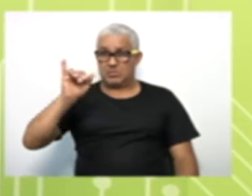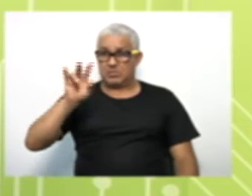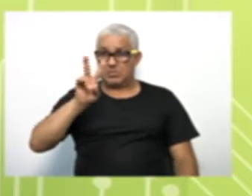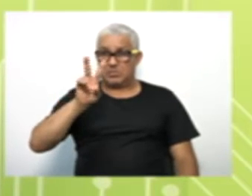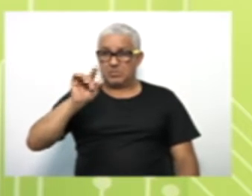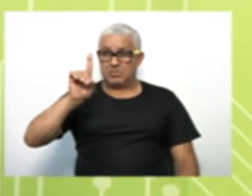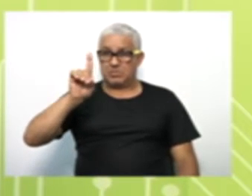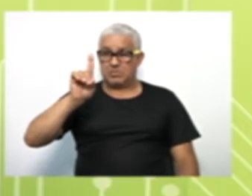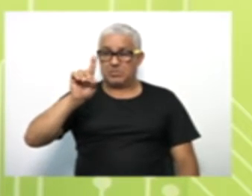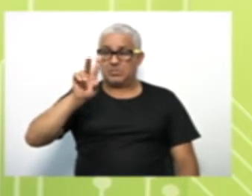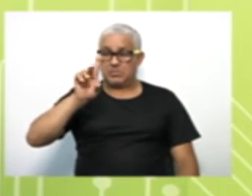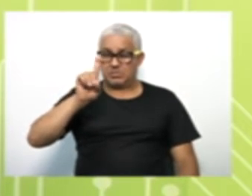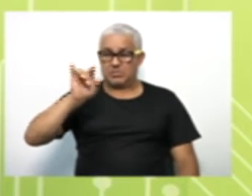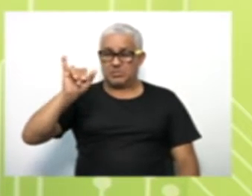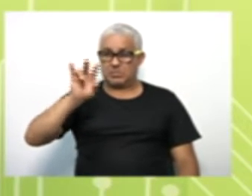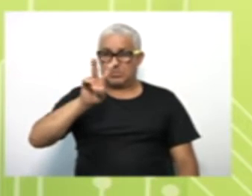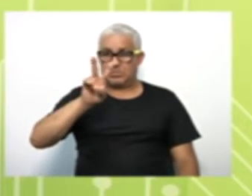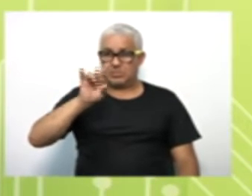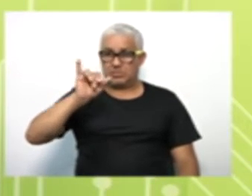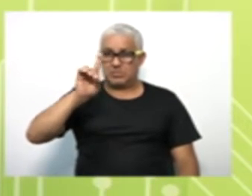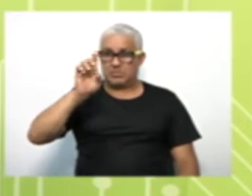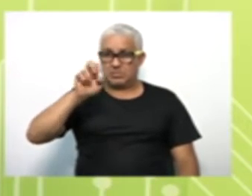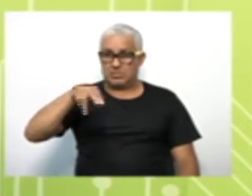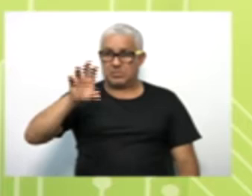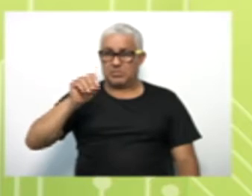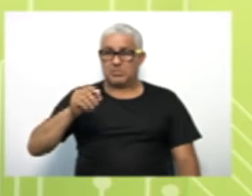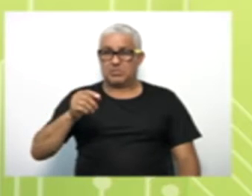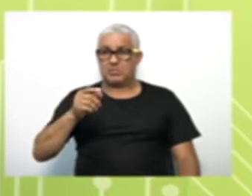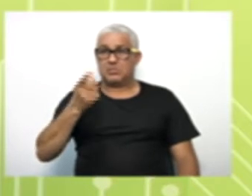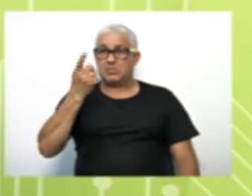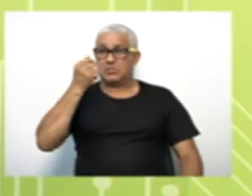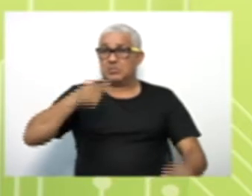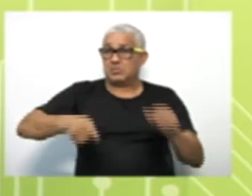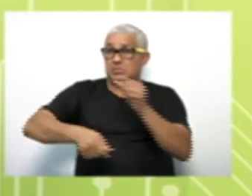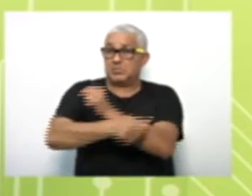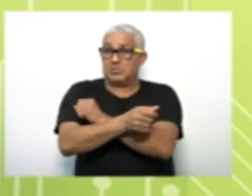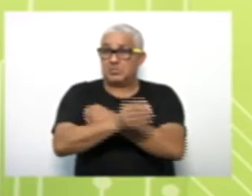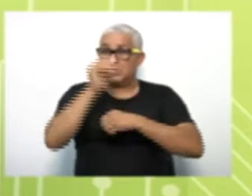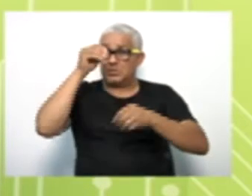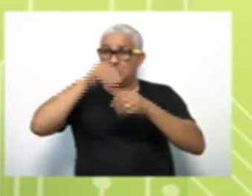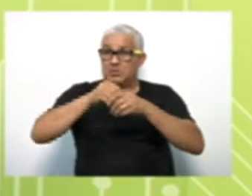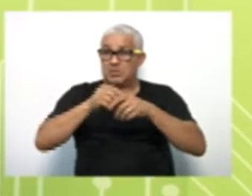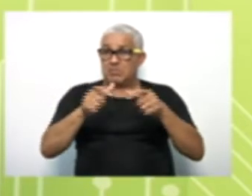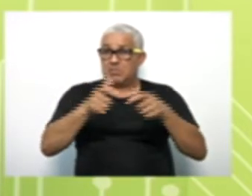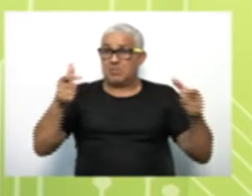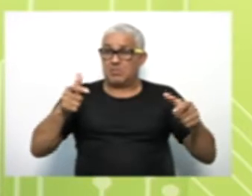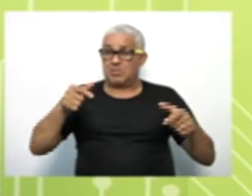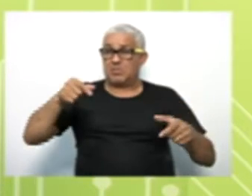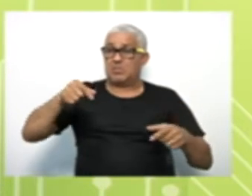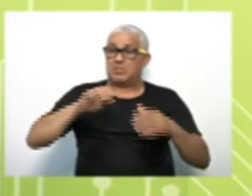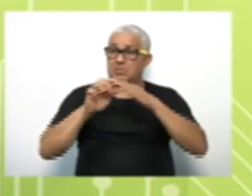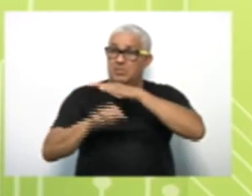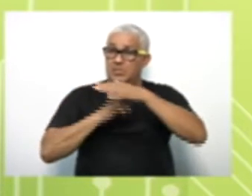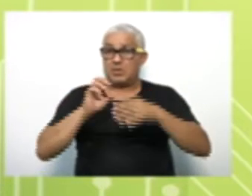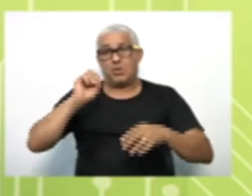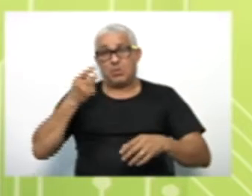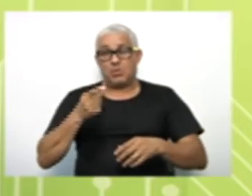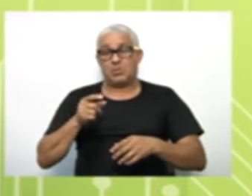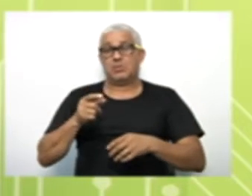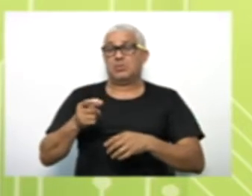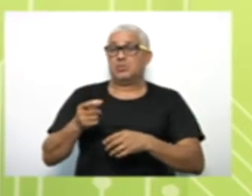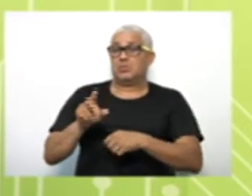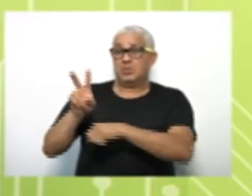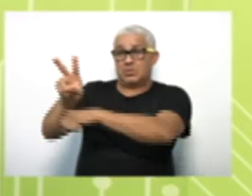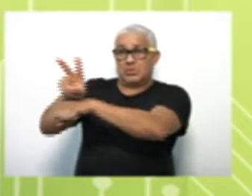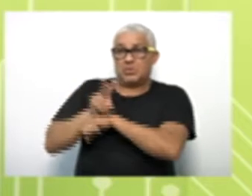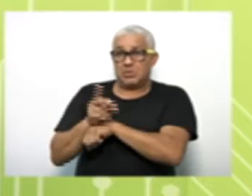dividir e investir nessa capacidade fabril para aumentar nossa praça. Ou ainda tomar o capital de terceiro para financiar